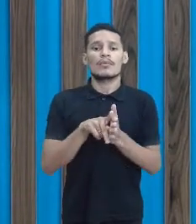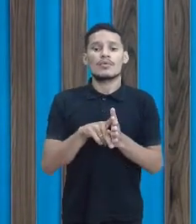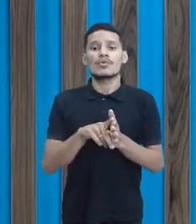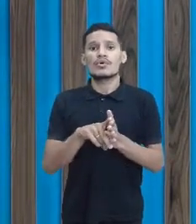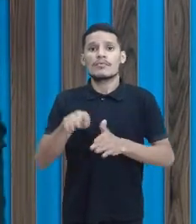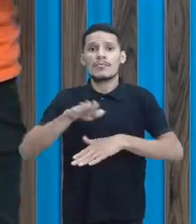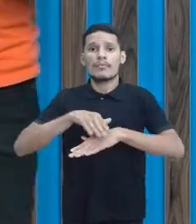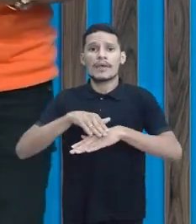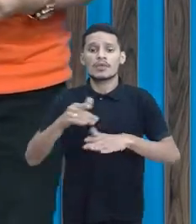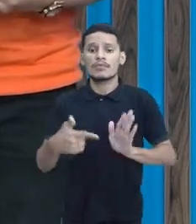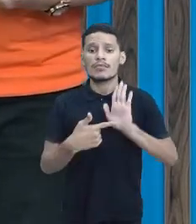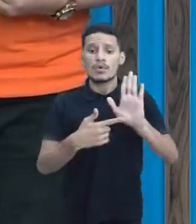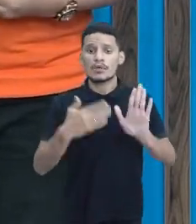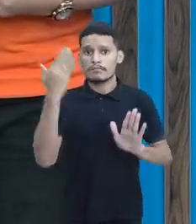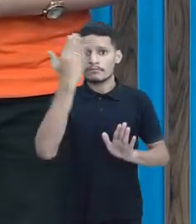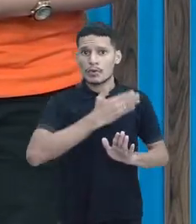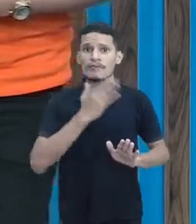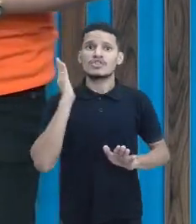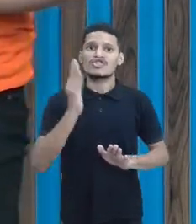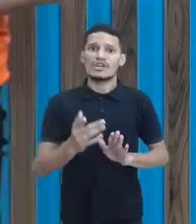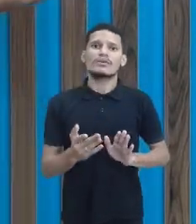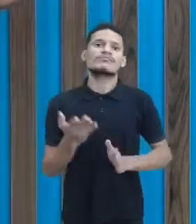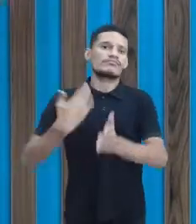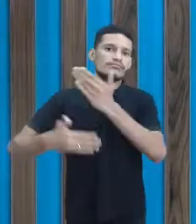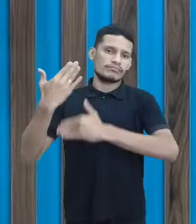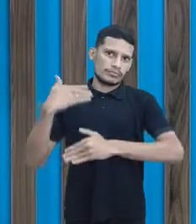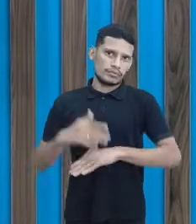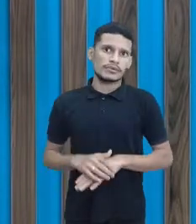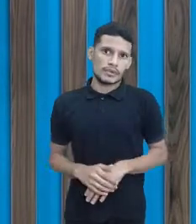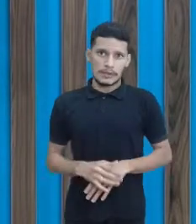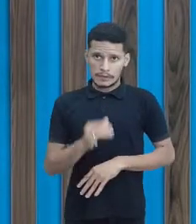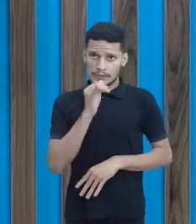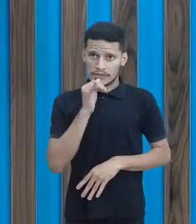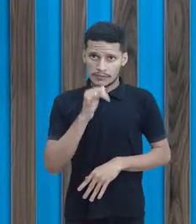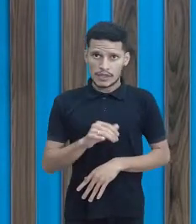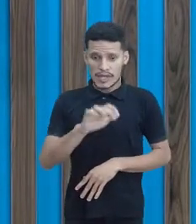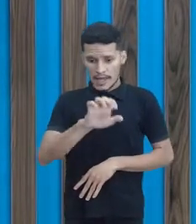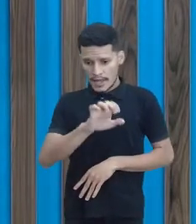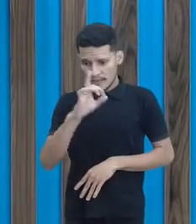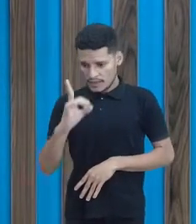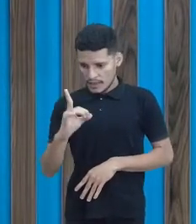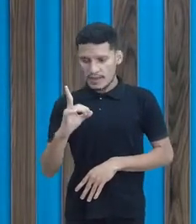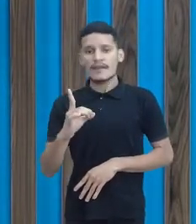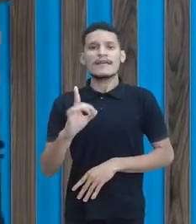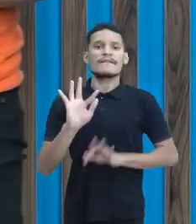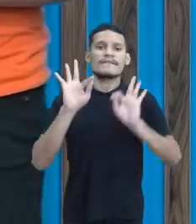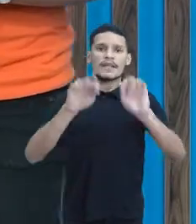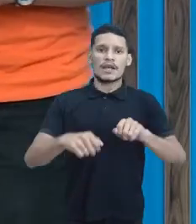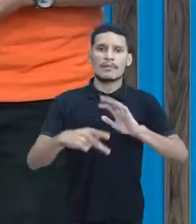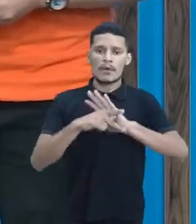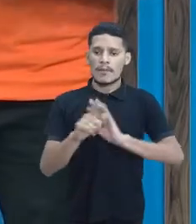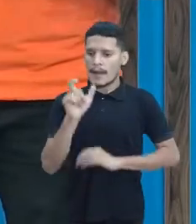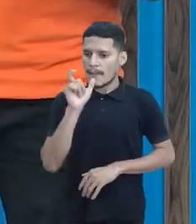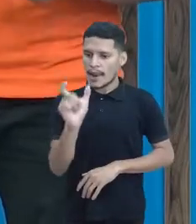que evidencia que elas estão no passado. Nesse caso aqui, o ED no final das palavras